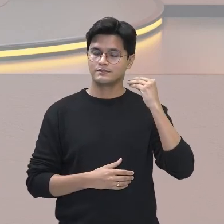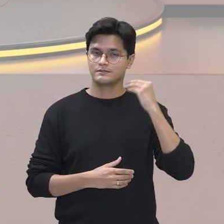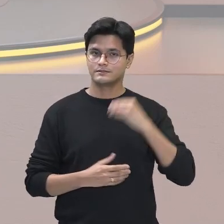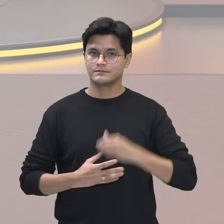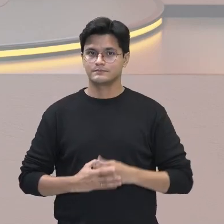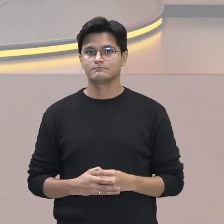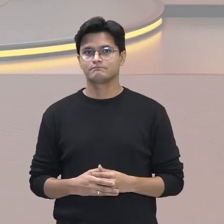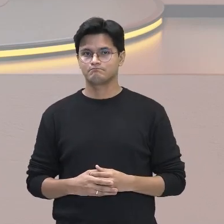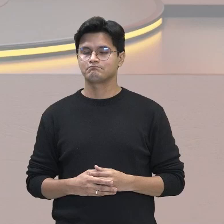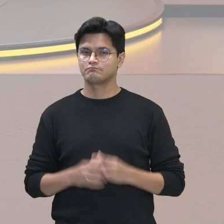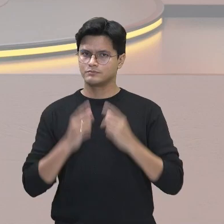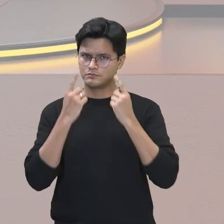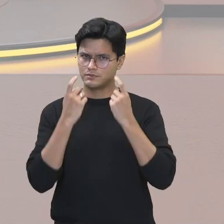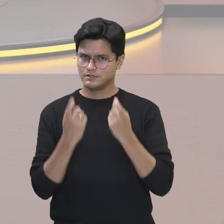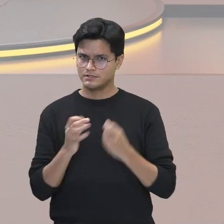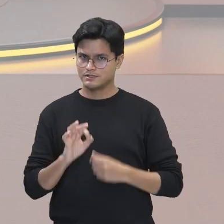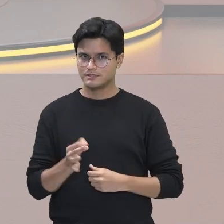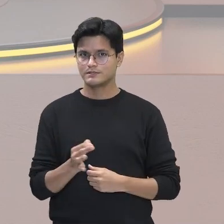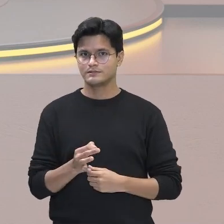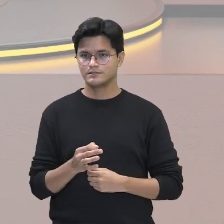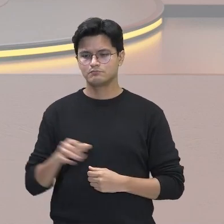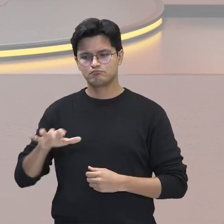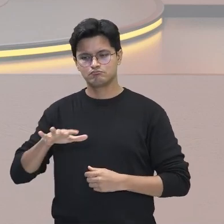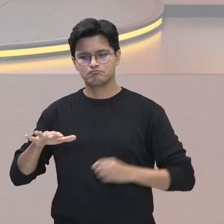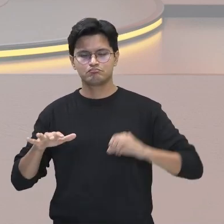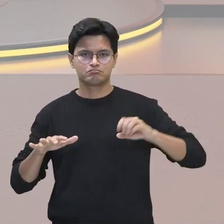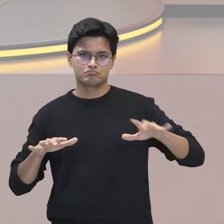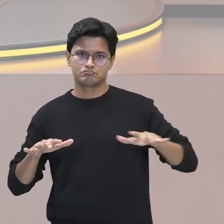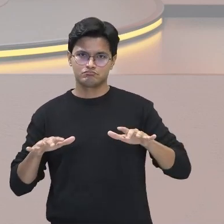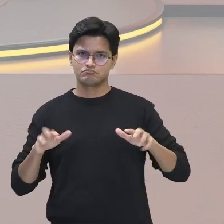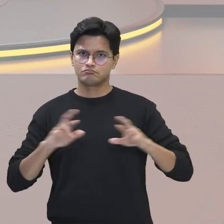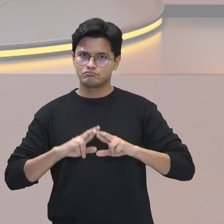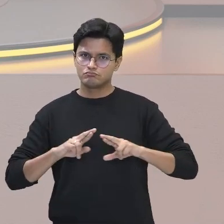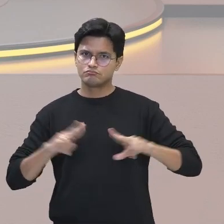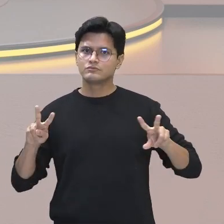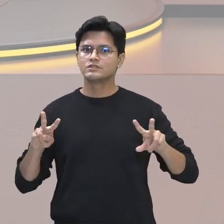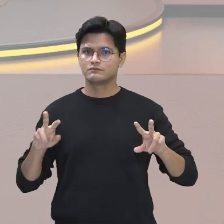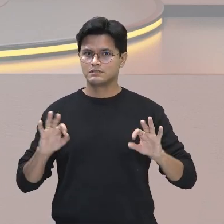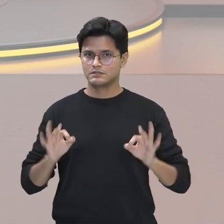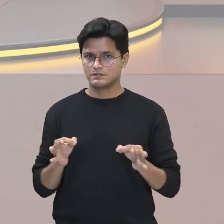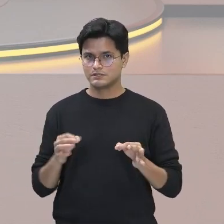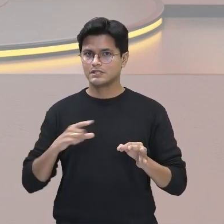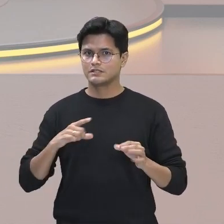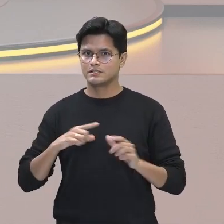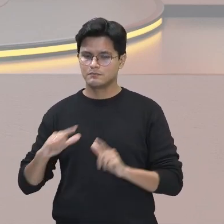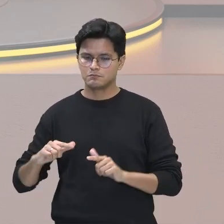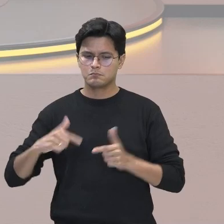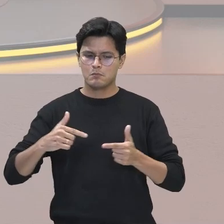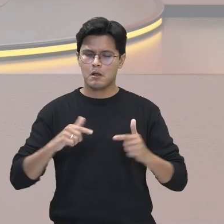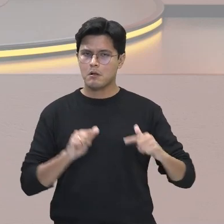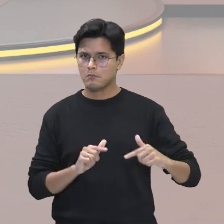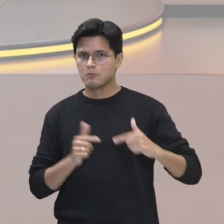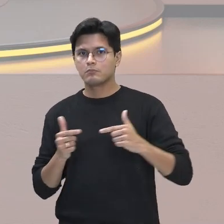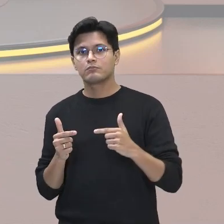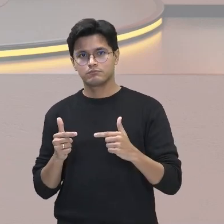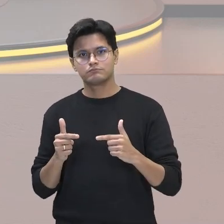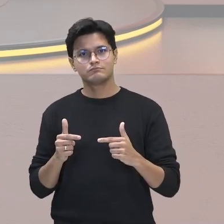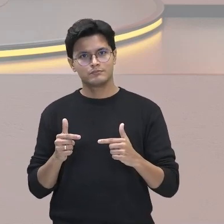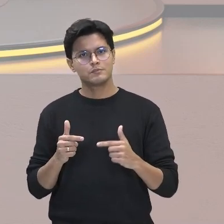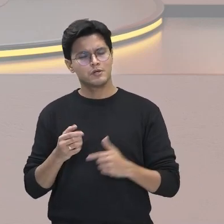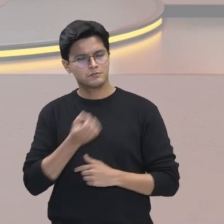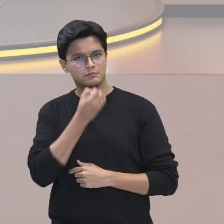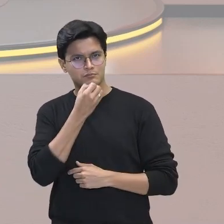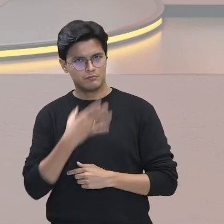que interessante, né? São dois mundos diferentes aí que fazem esse embate filosófico muito gostoso,